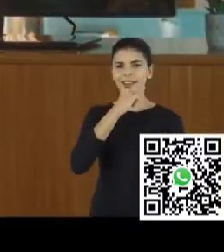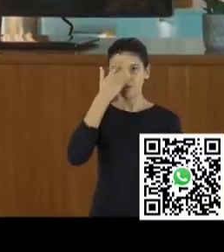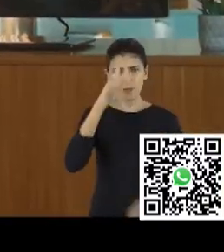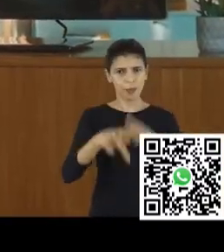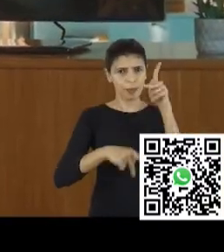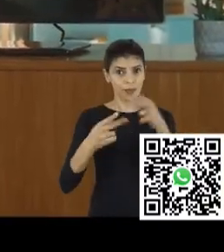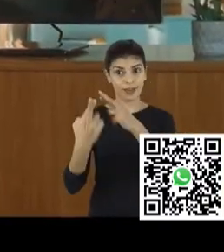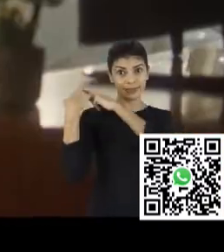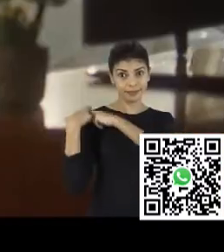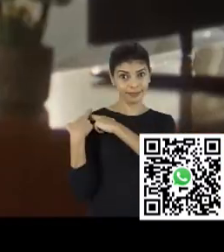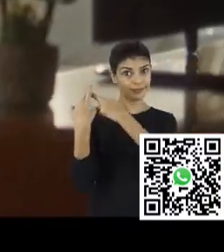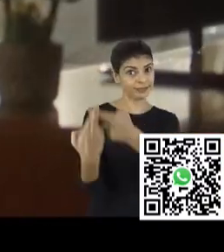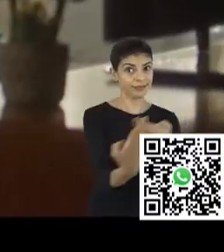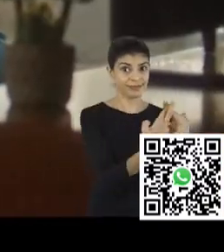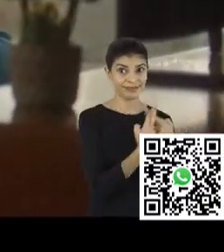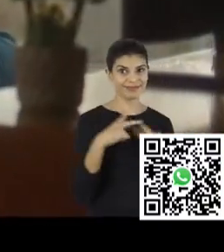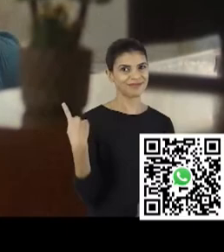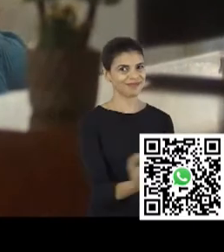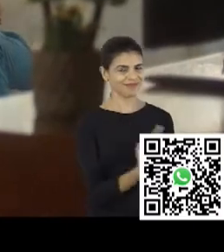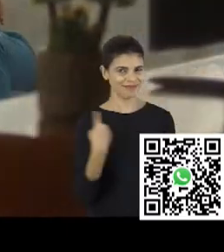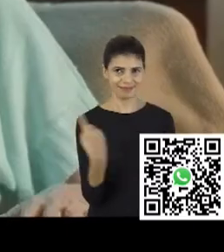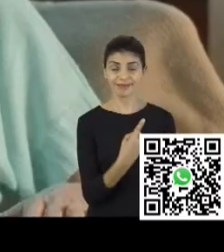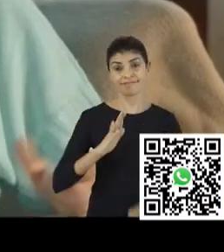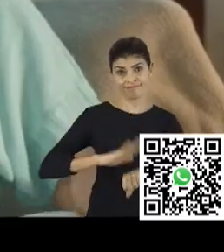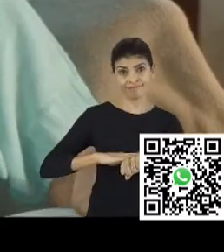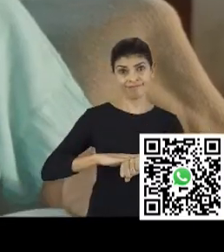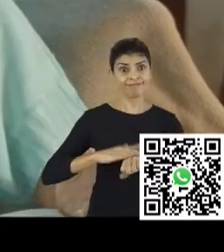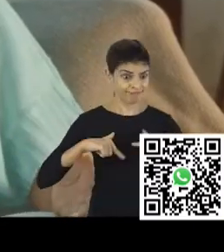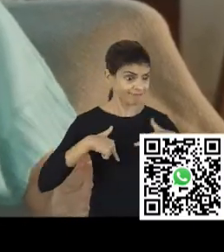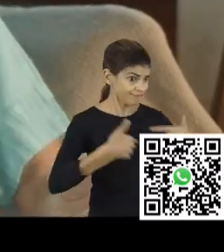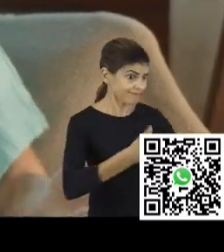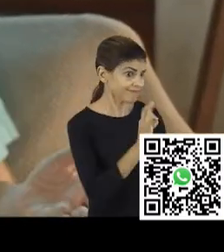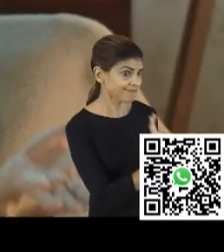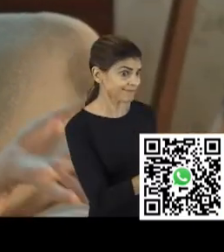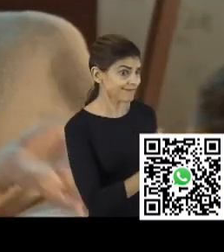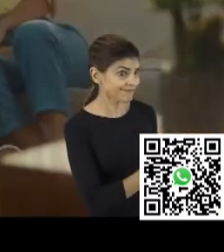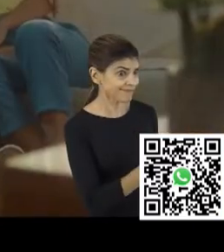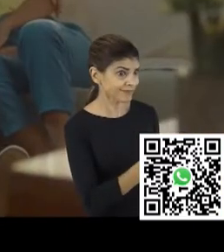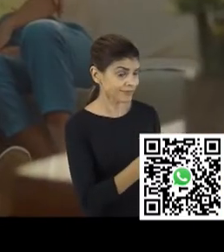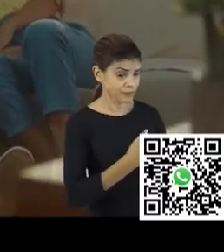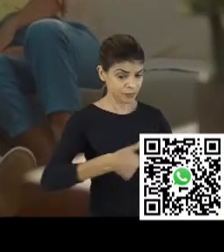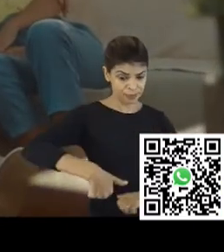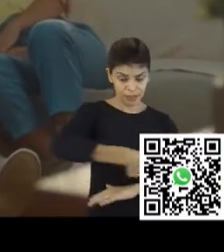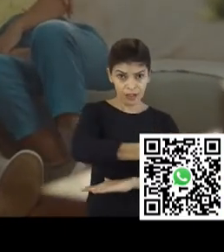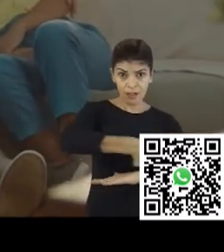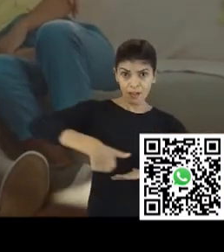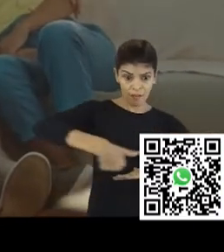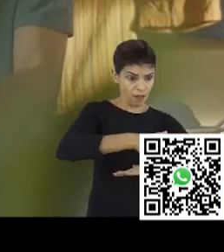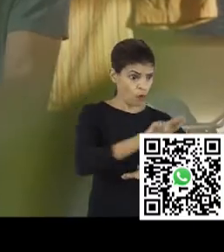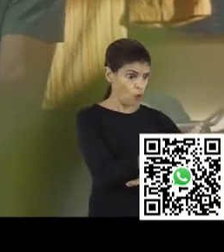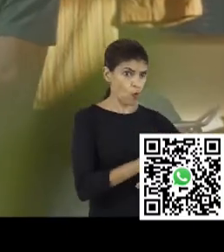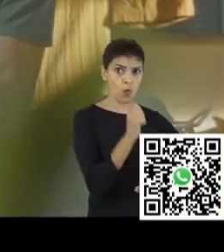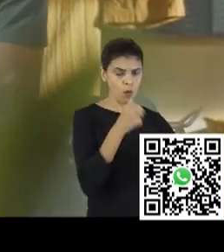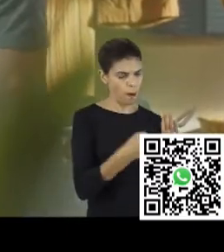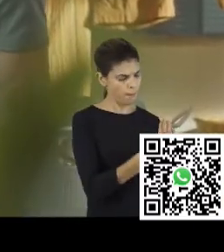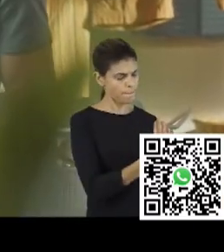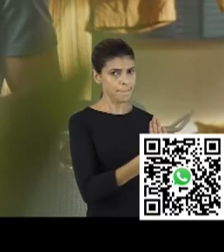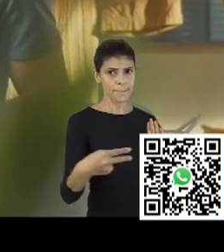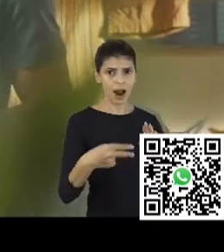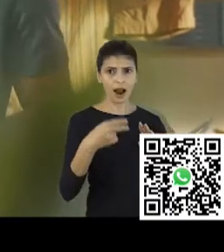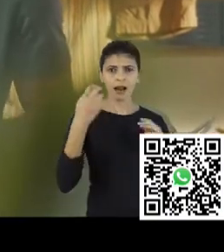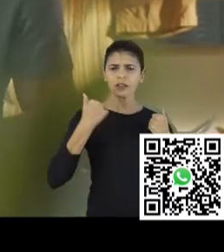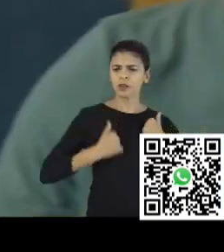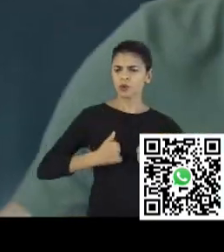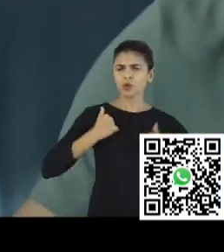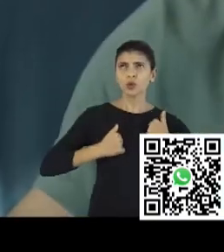para a população. A responsabilidade é minha, sua, de todos nós. Precisamos fazer nossa parte, né? Se o ferro não estiver